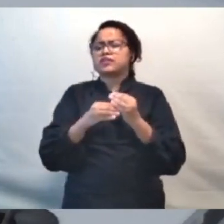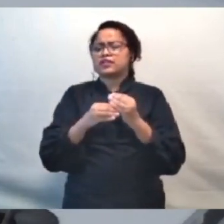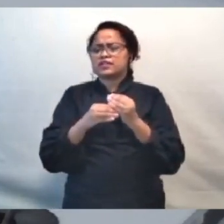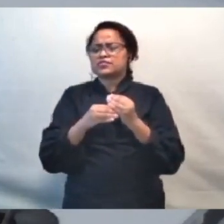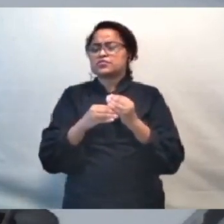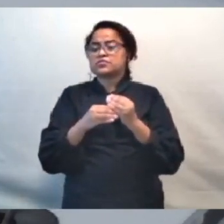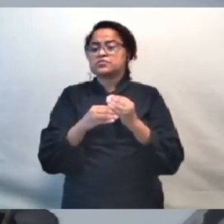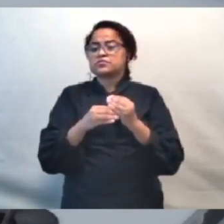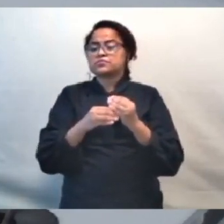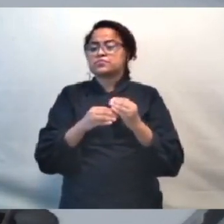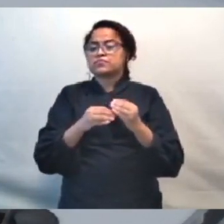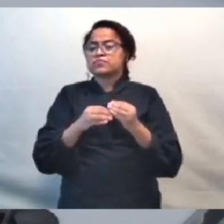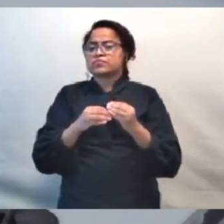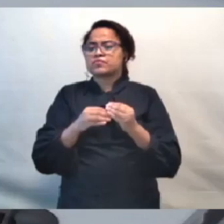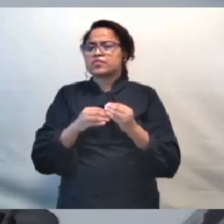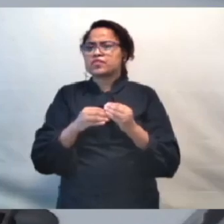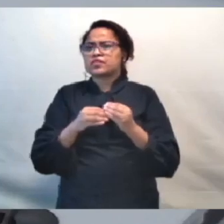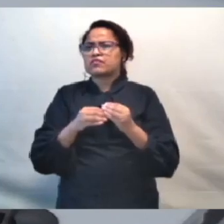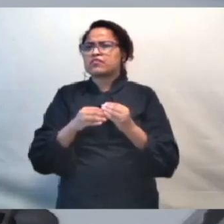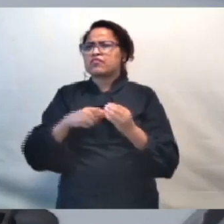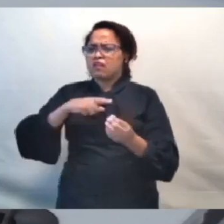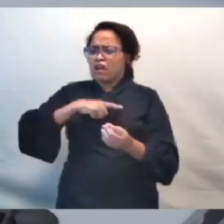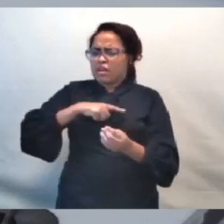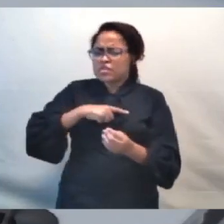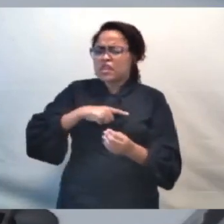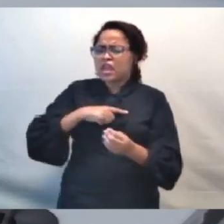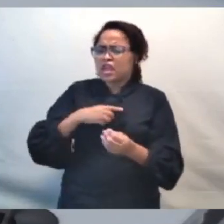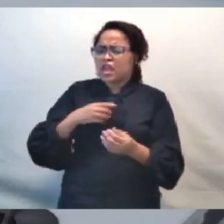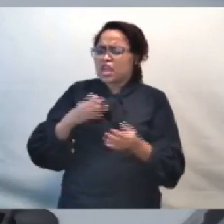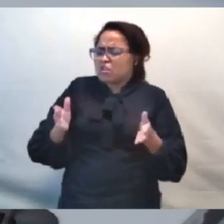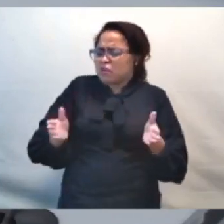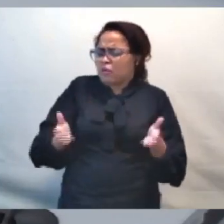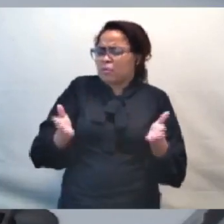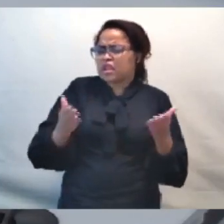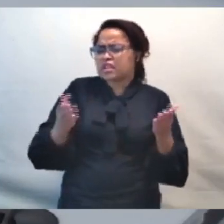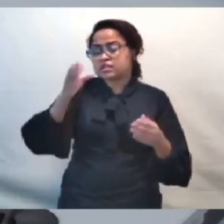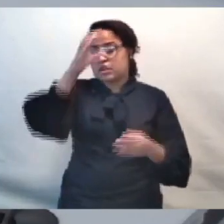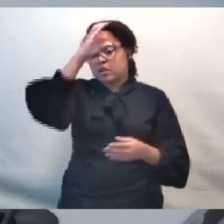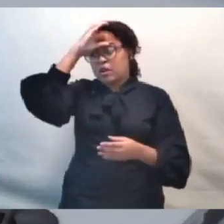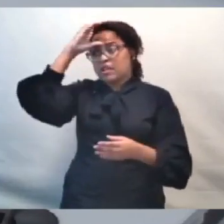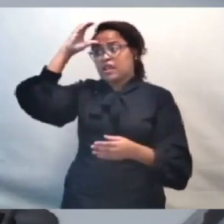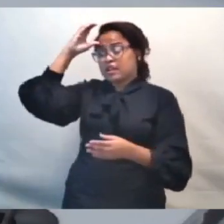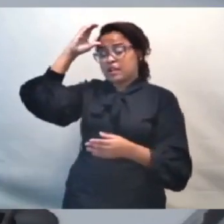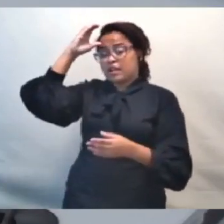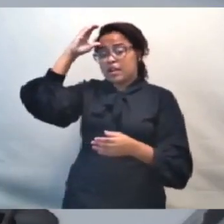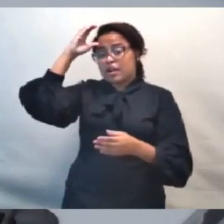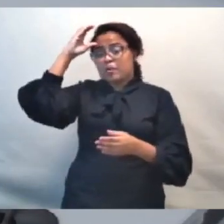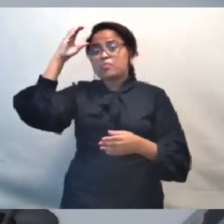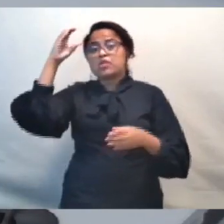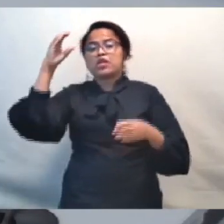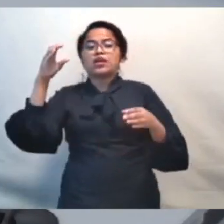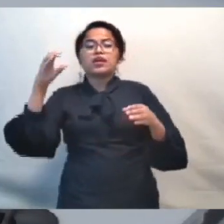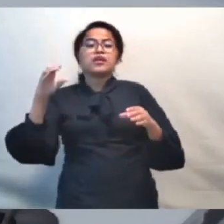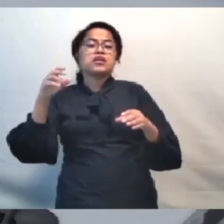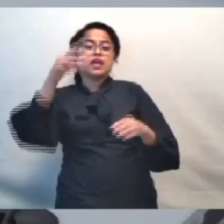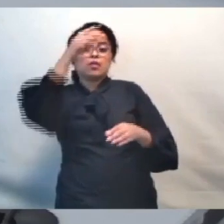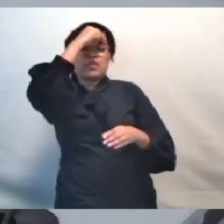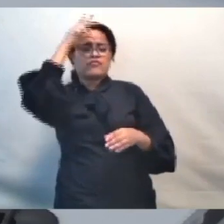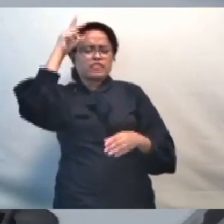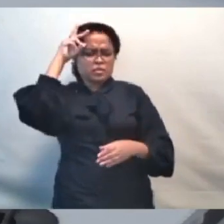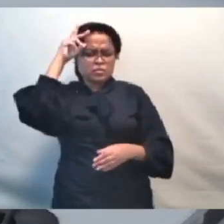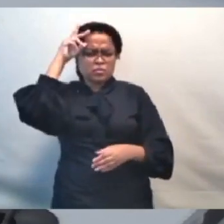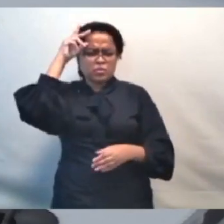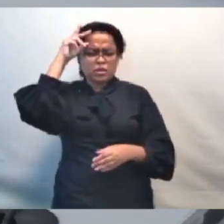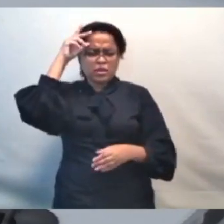existe cooperação entre a Câmara e a Prefeitura de forma a viabilizar